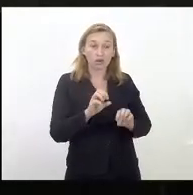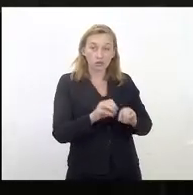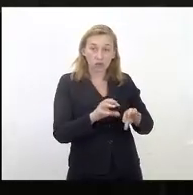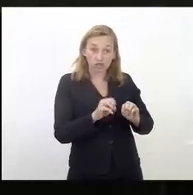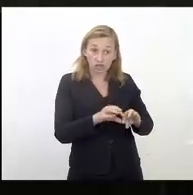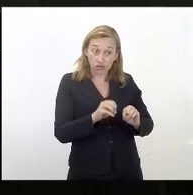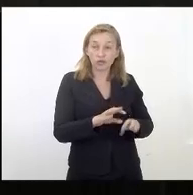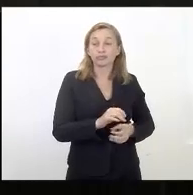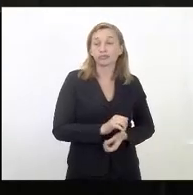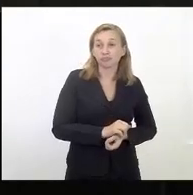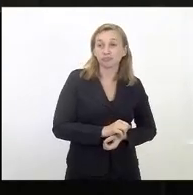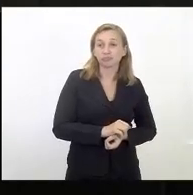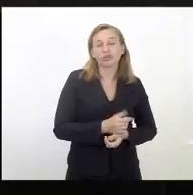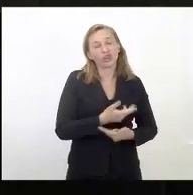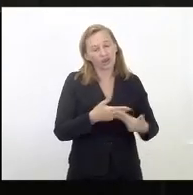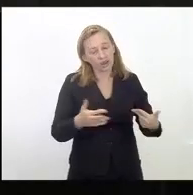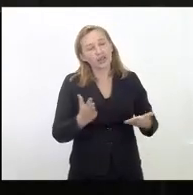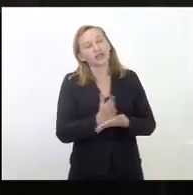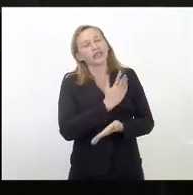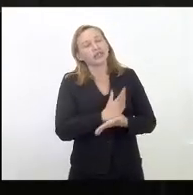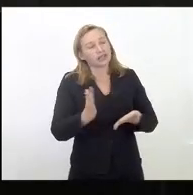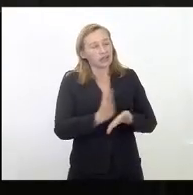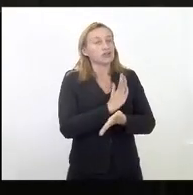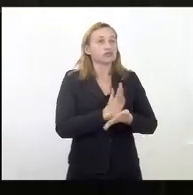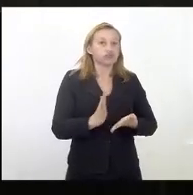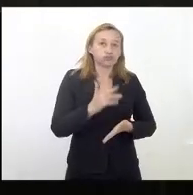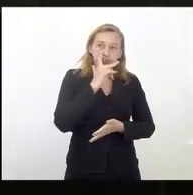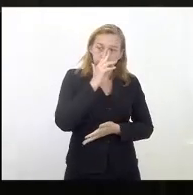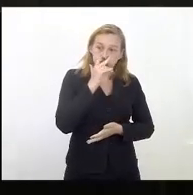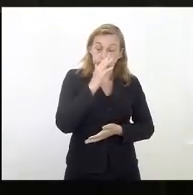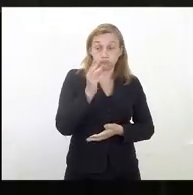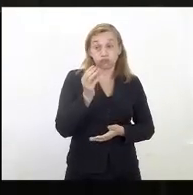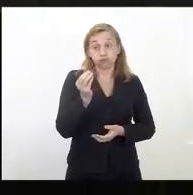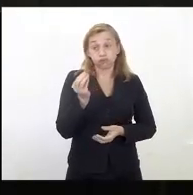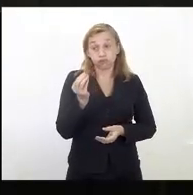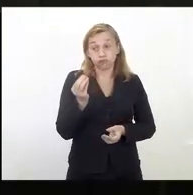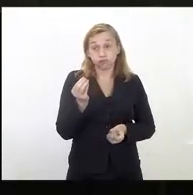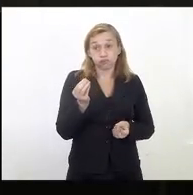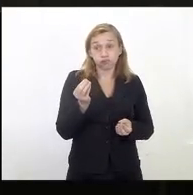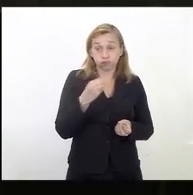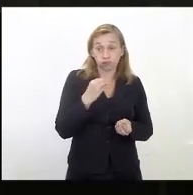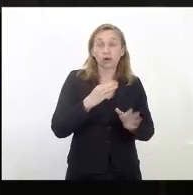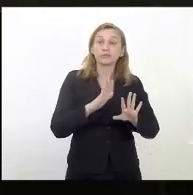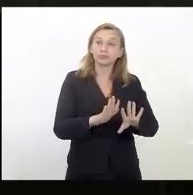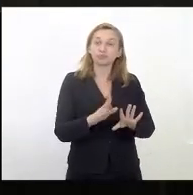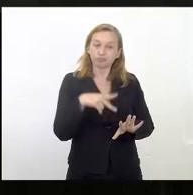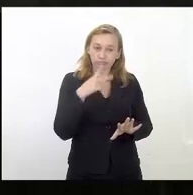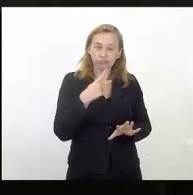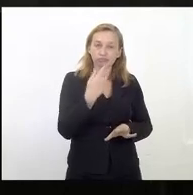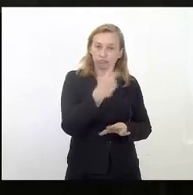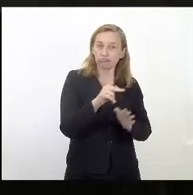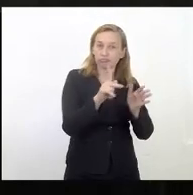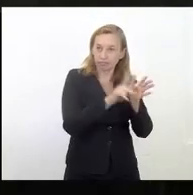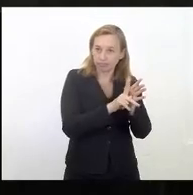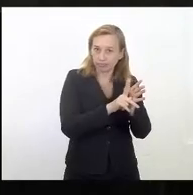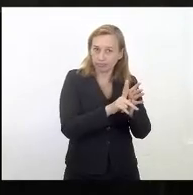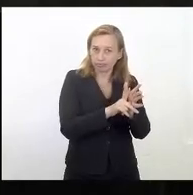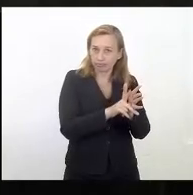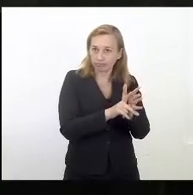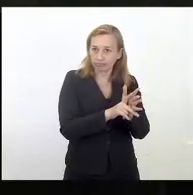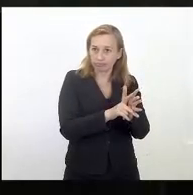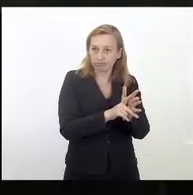é muitas vezes parece ser letra morta da Lei e falam sobre isso que o projeto de vossa excelência